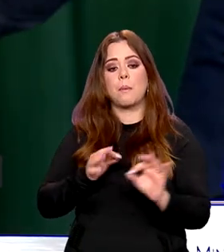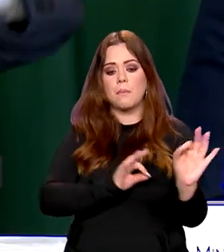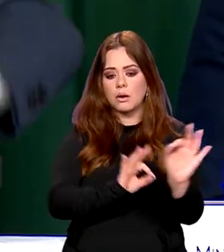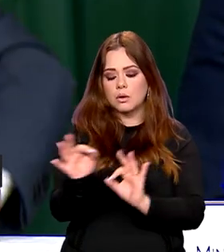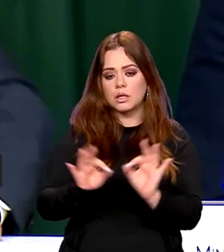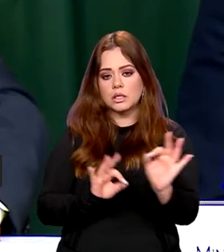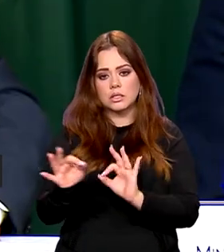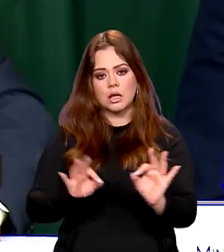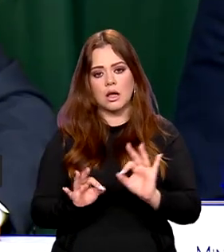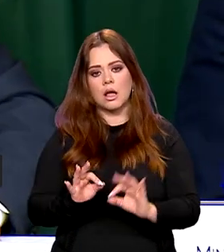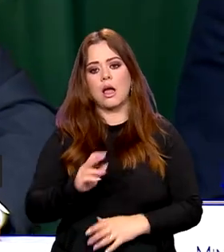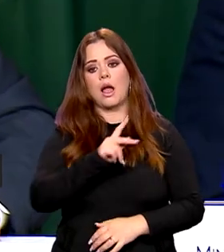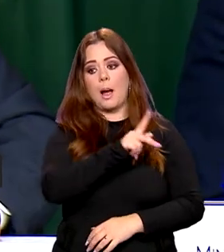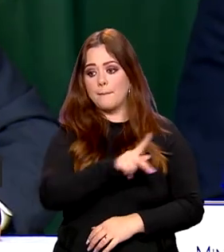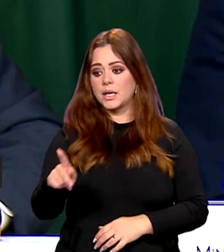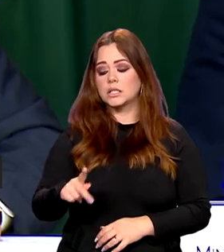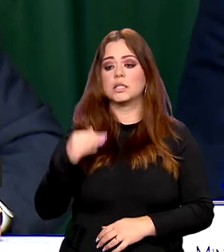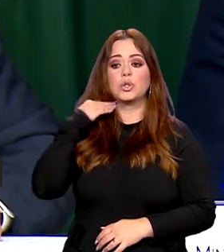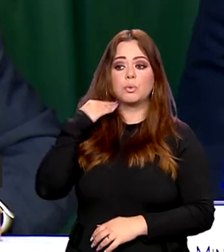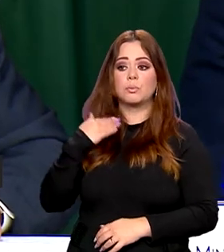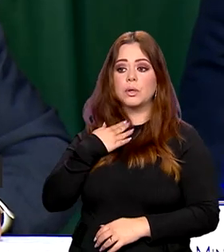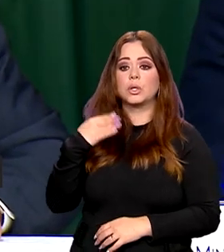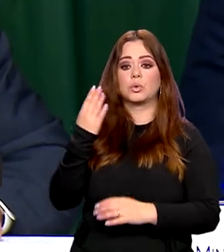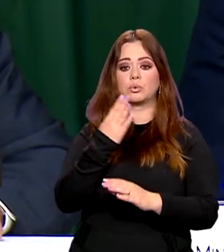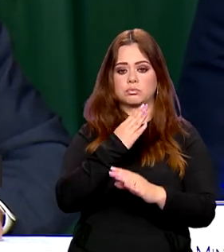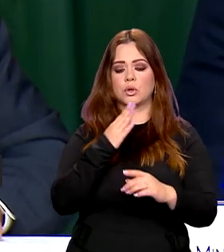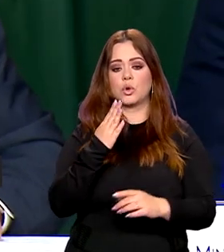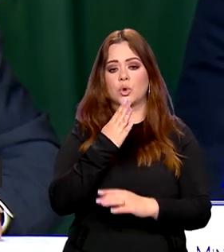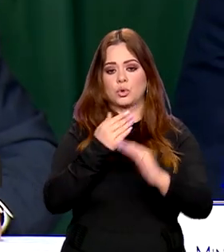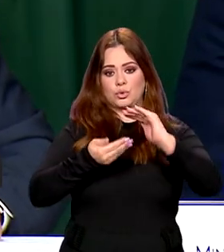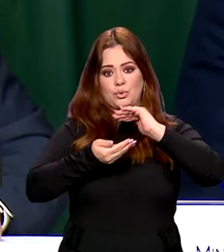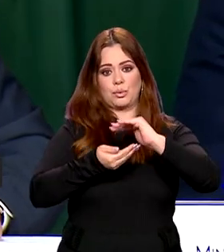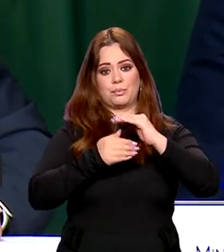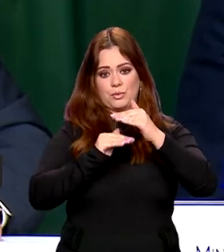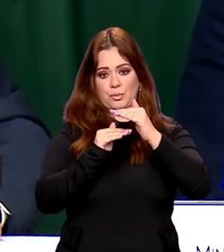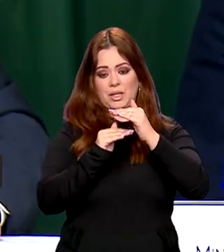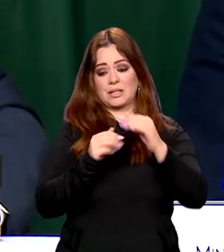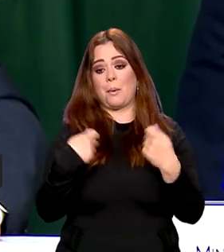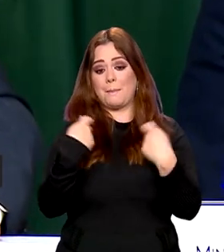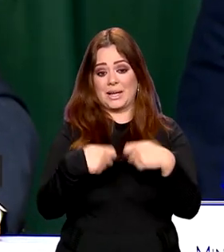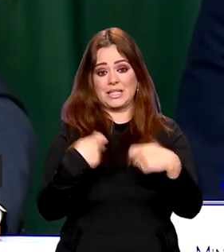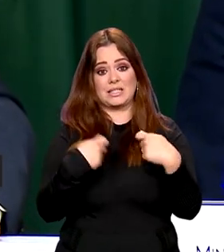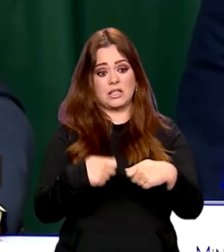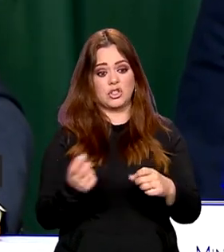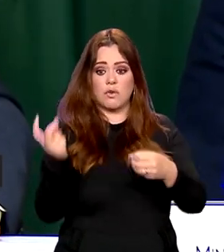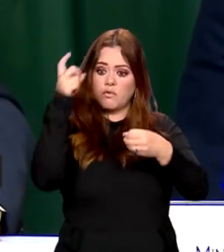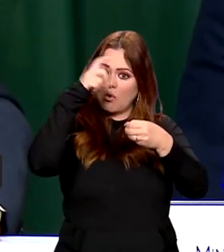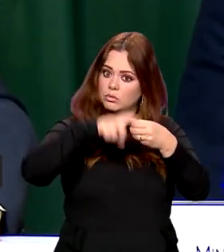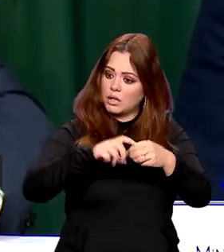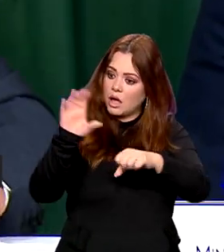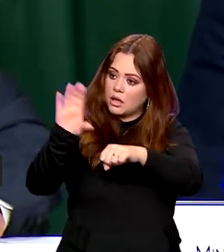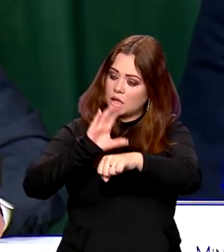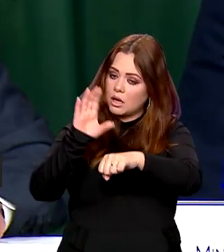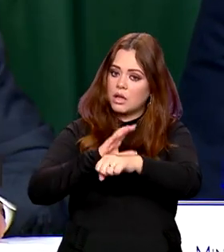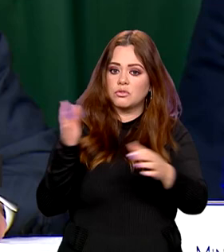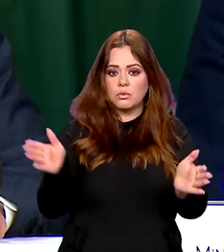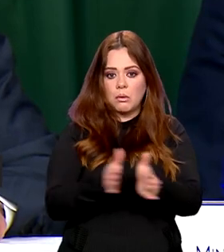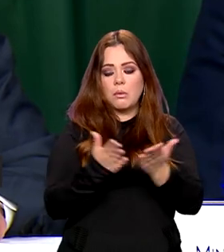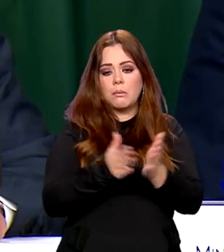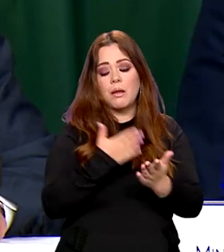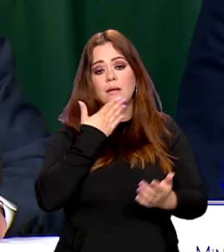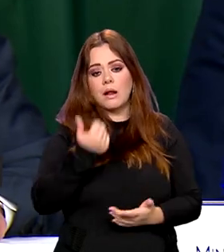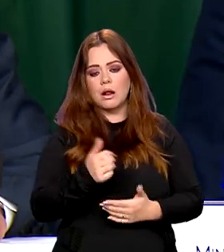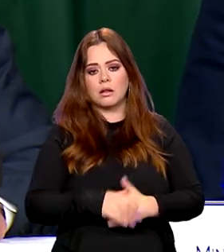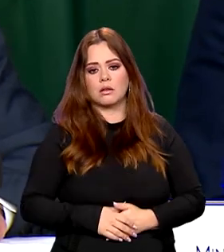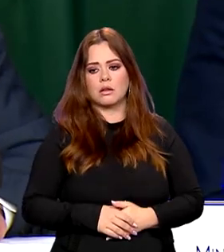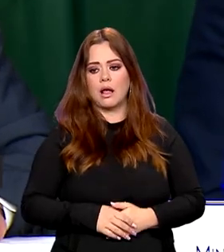a presidenta do Banco do Brasil, ela sabe que o Banco do Brasil tem que voltar a fazer crédito barato para que as pessoas possam produzir. A Caixa